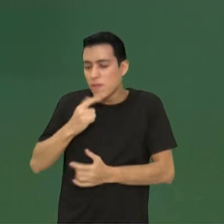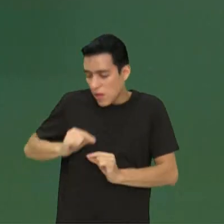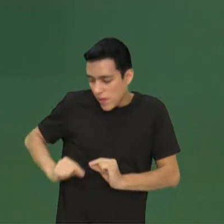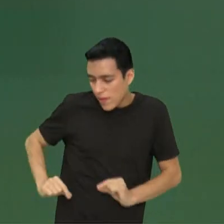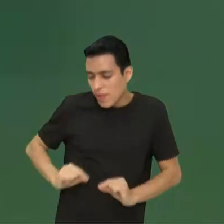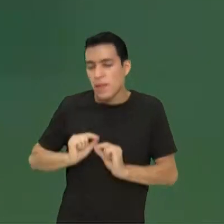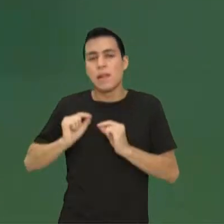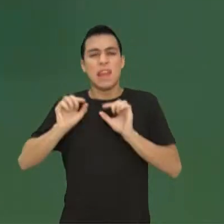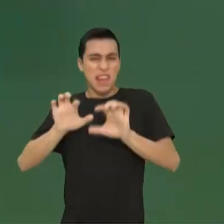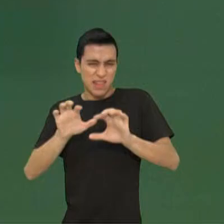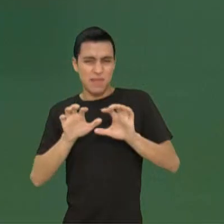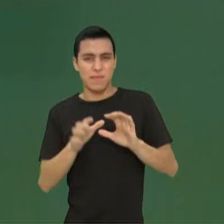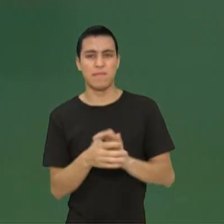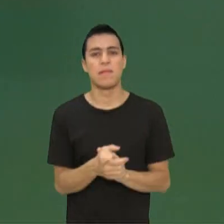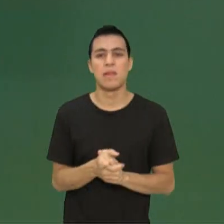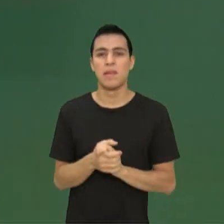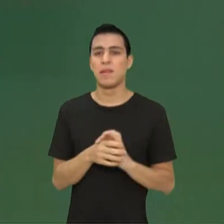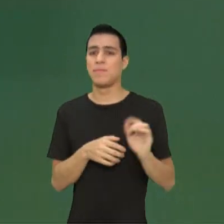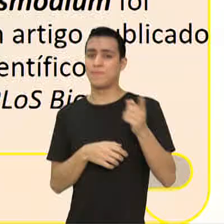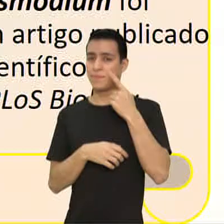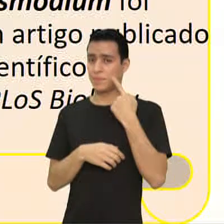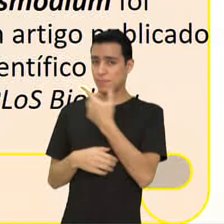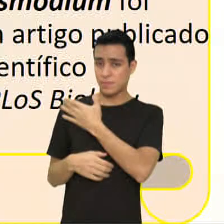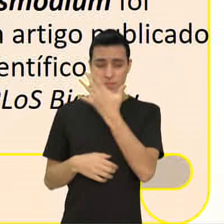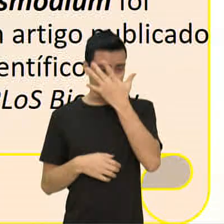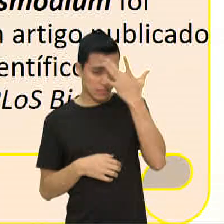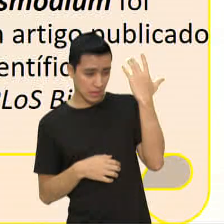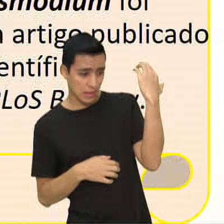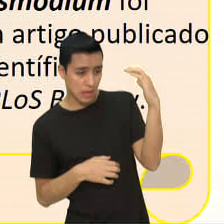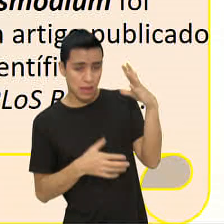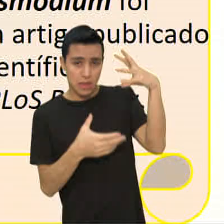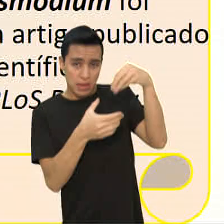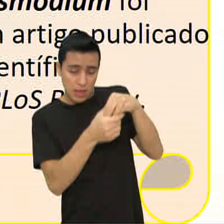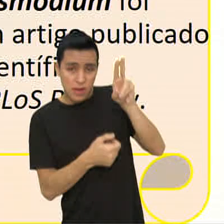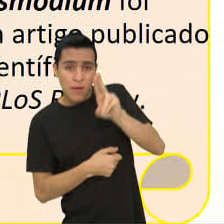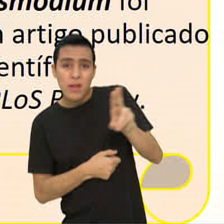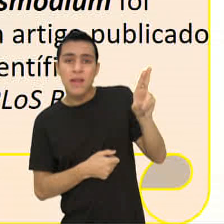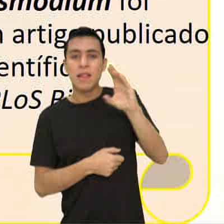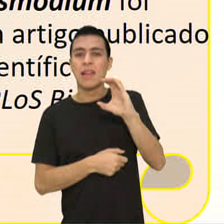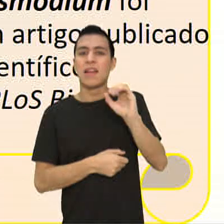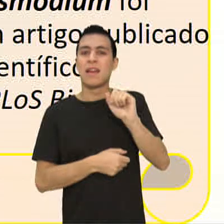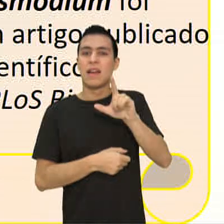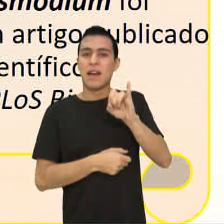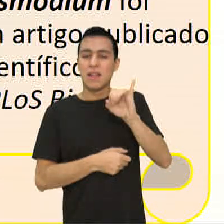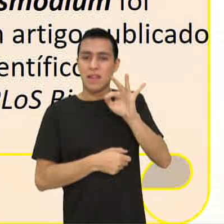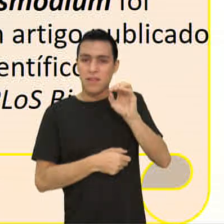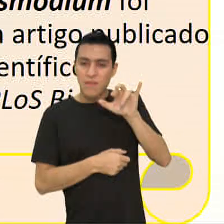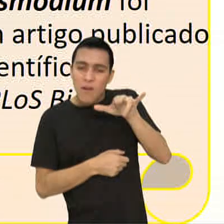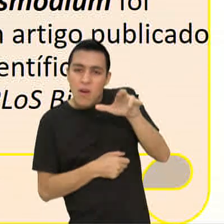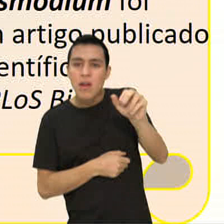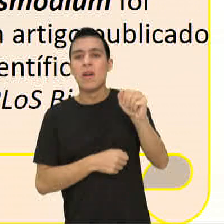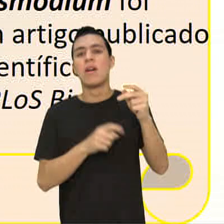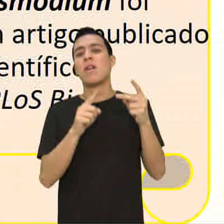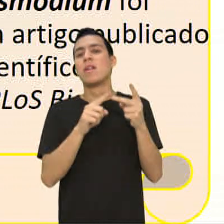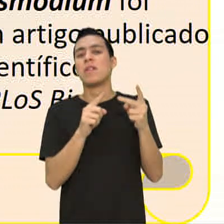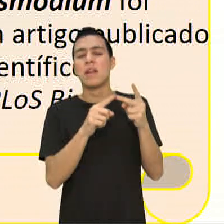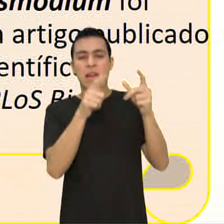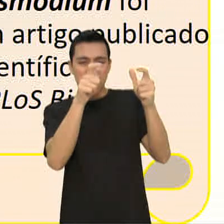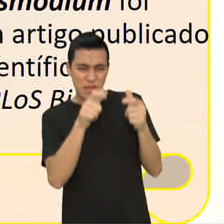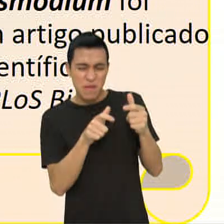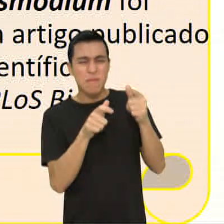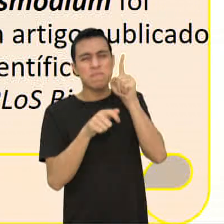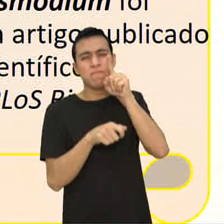vermelhos. Mas olha lá, cientistas das universidades da Califórnia, em São Francisco, e Stanford, nos Estados